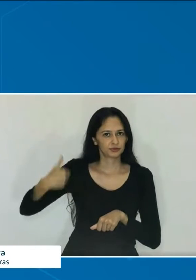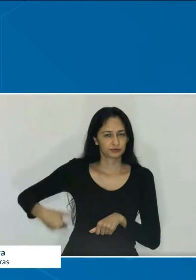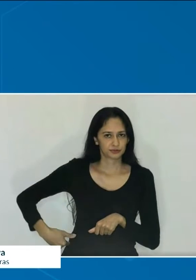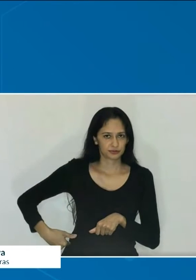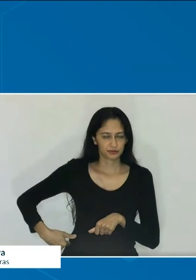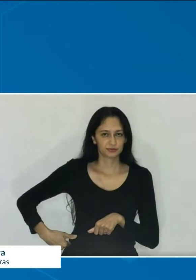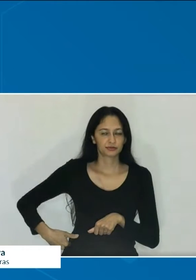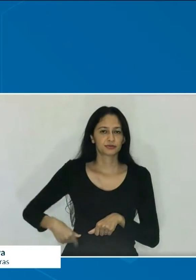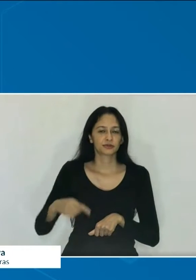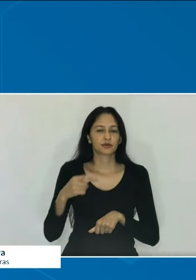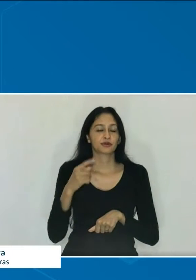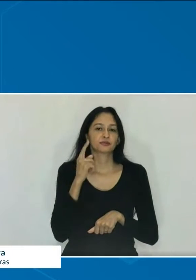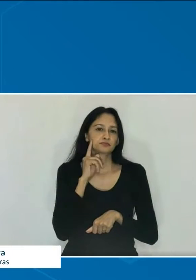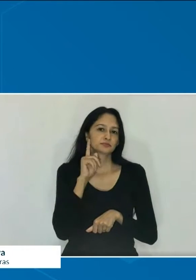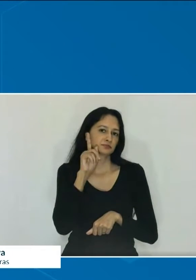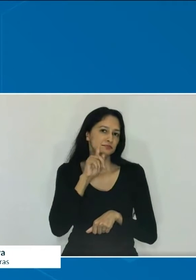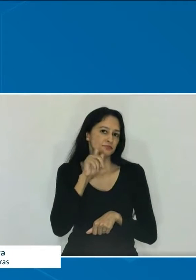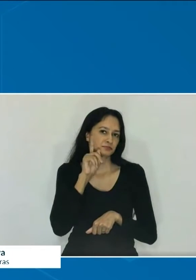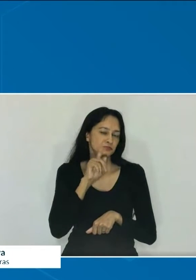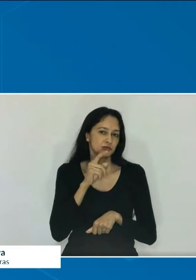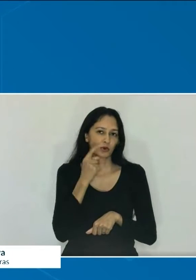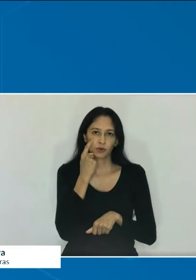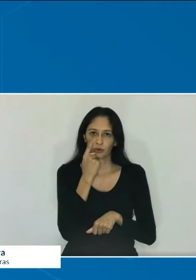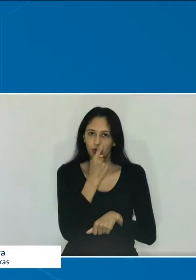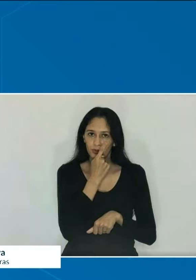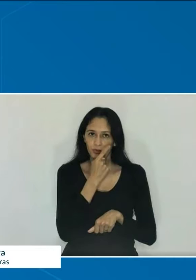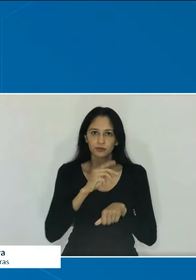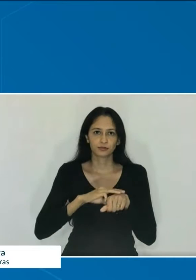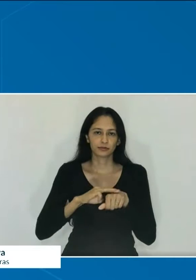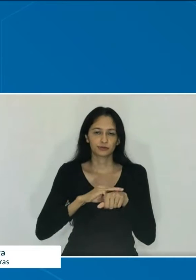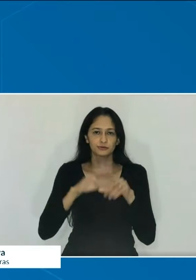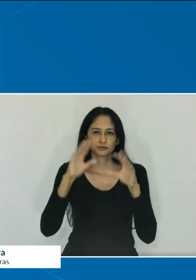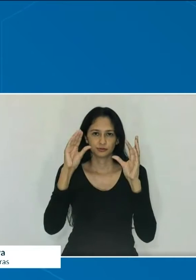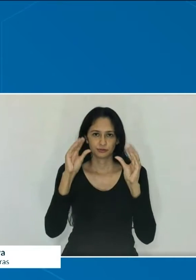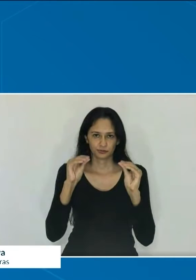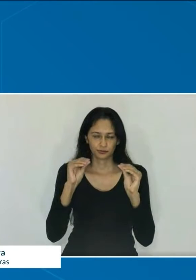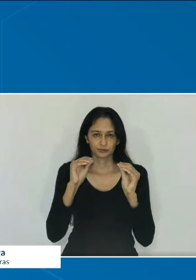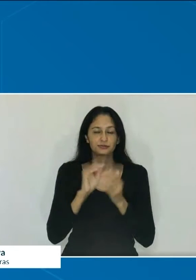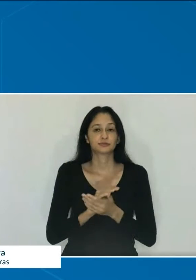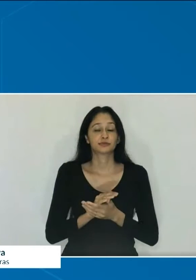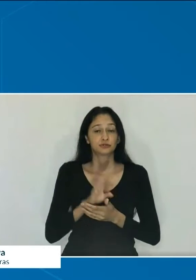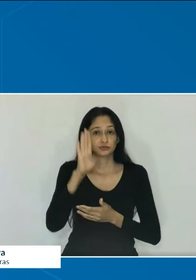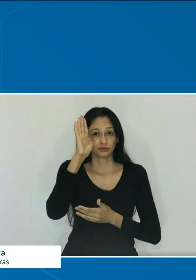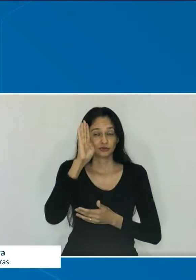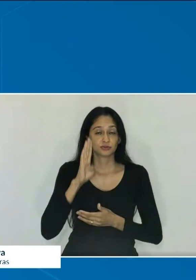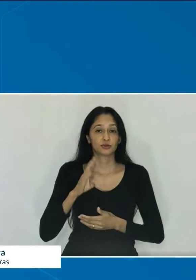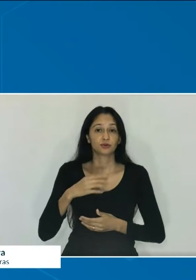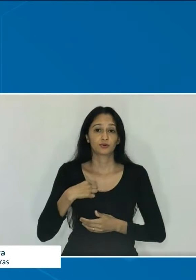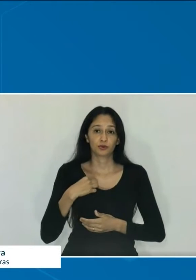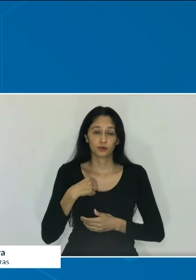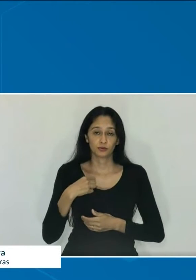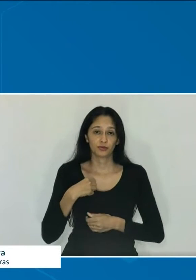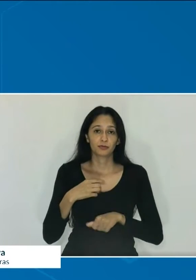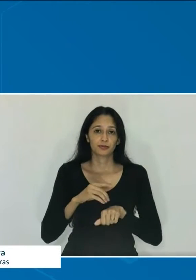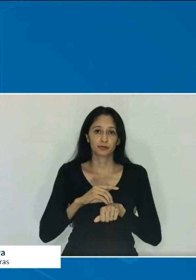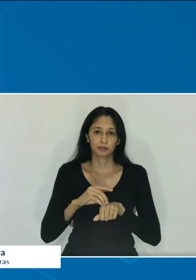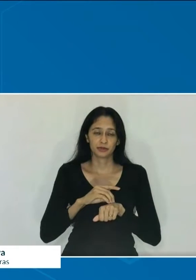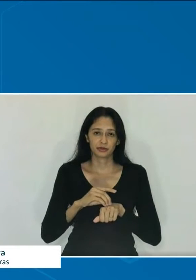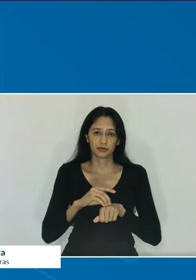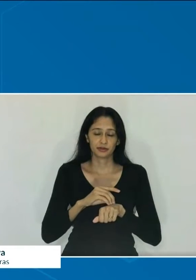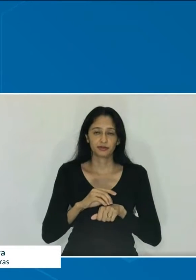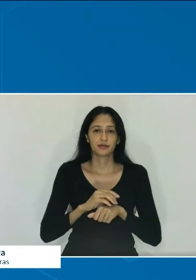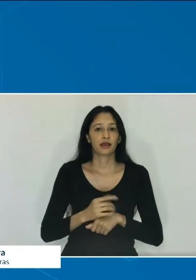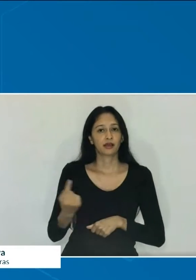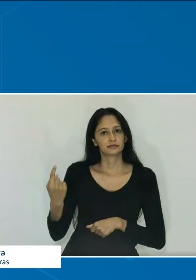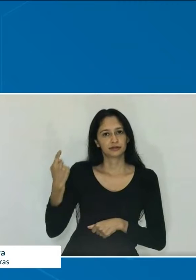a pele na cor parda e os olhos castanhos escuros. A Jenny está vestindo uma blusa na cor preta e